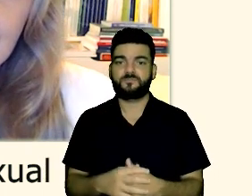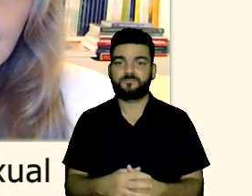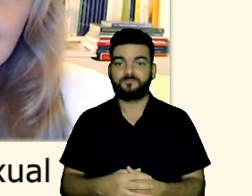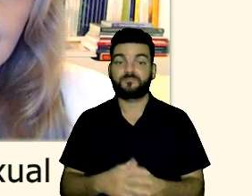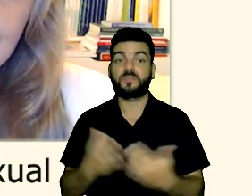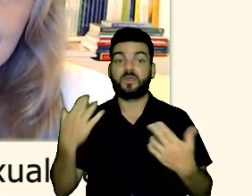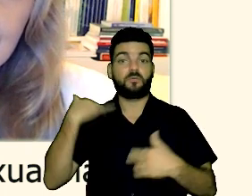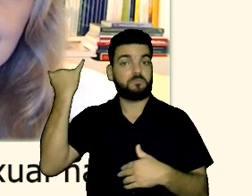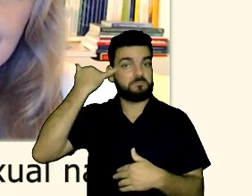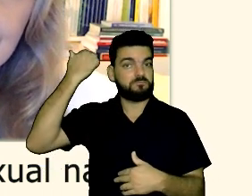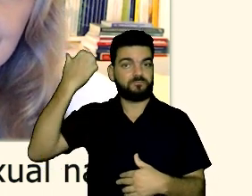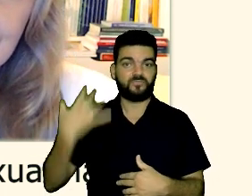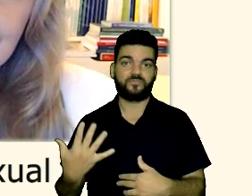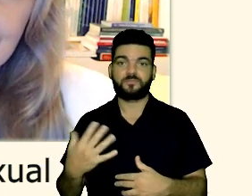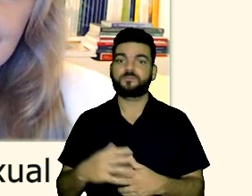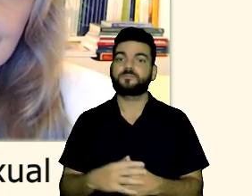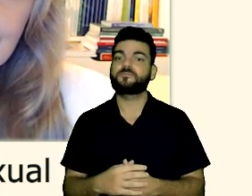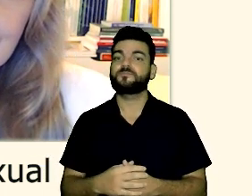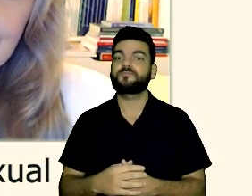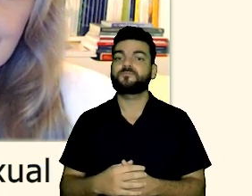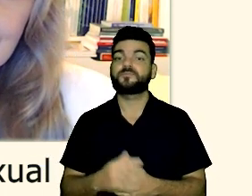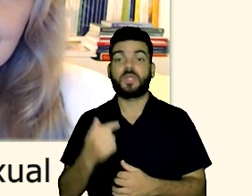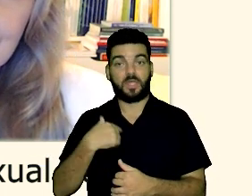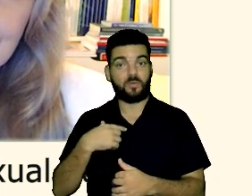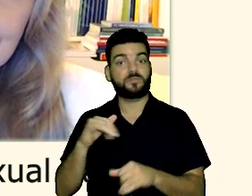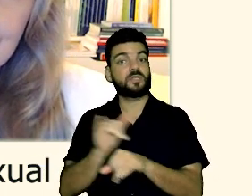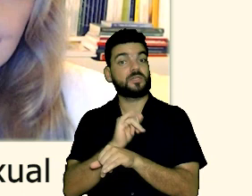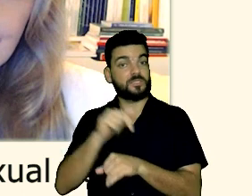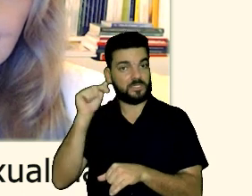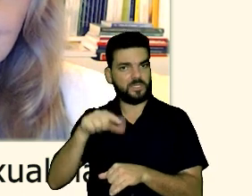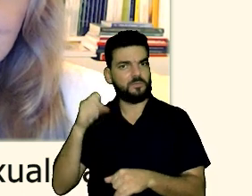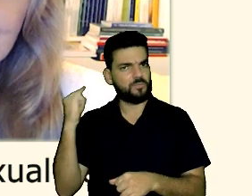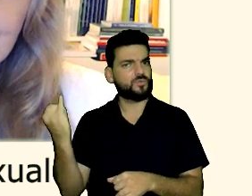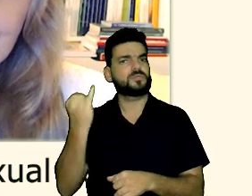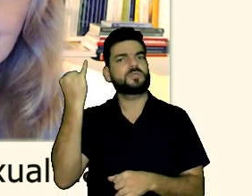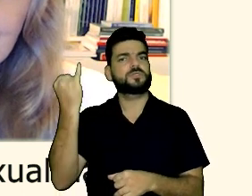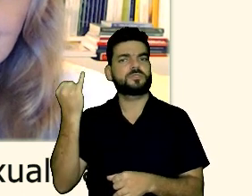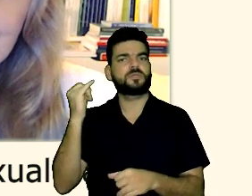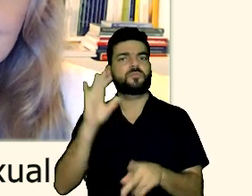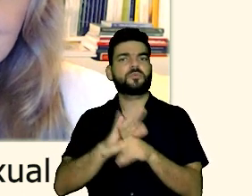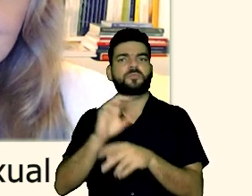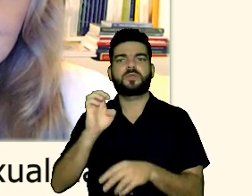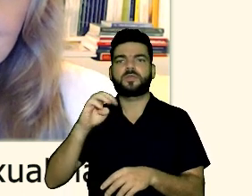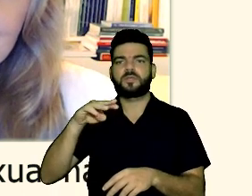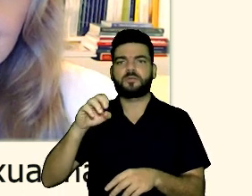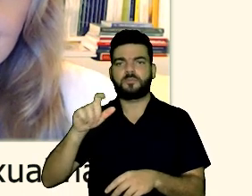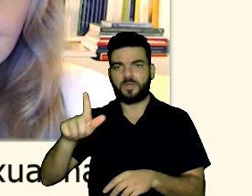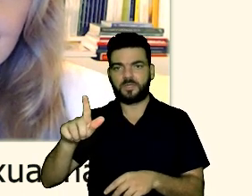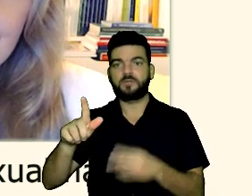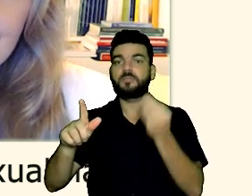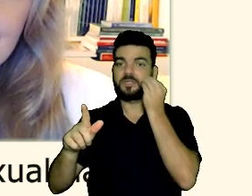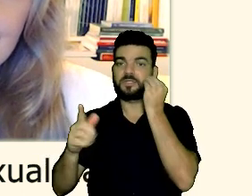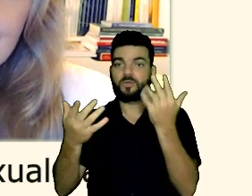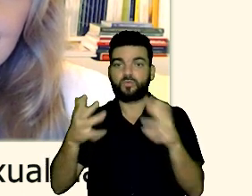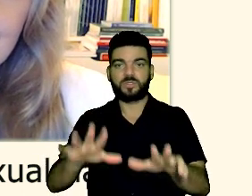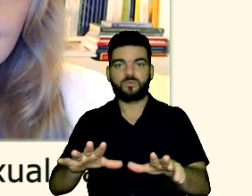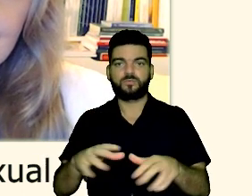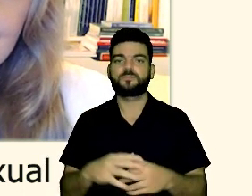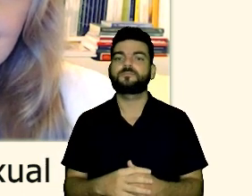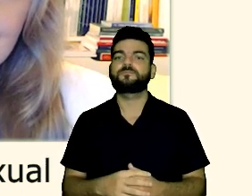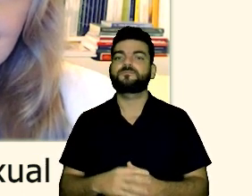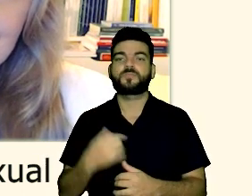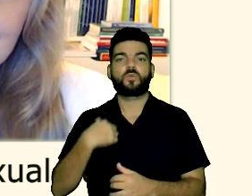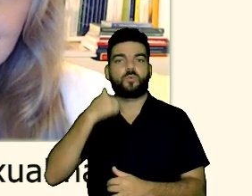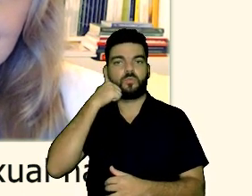tão relevante da escola e inclusiva, né? Eu sou uma mulher branca, eu tenho cabelos bem escuros,